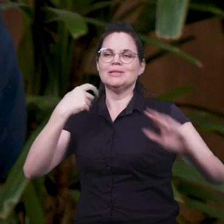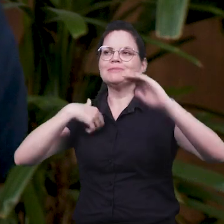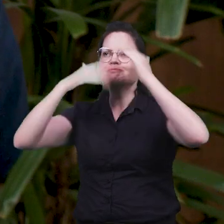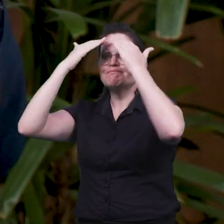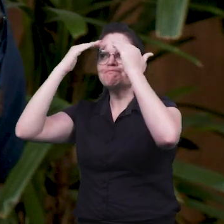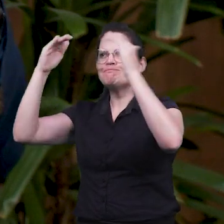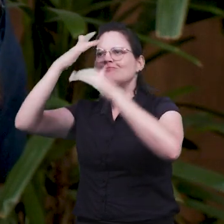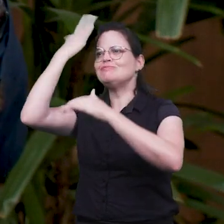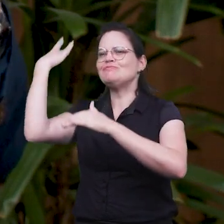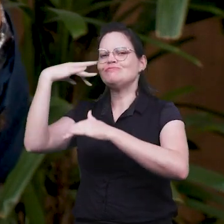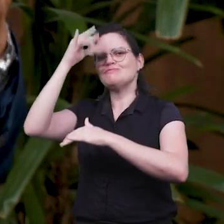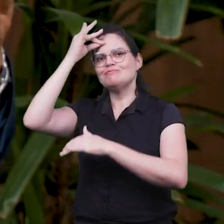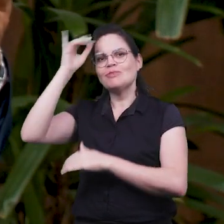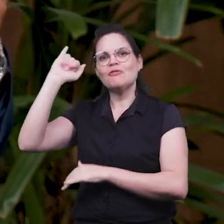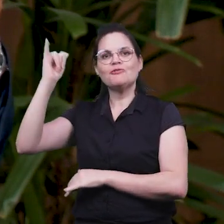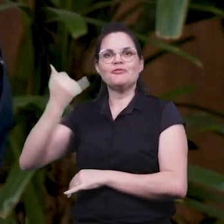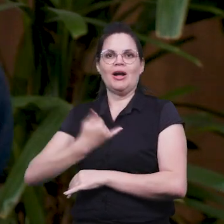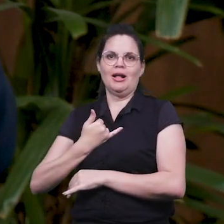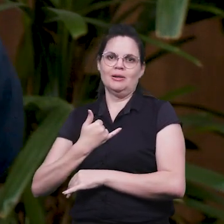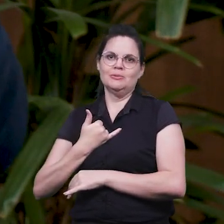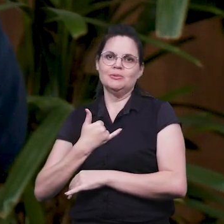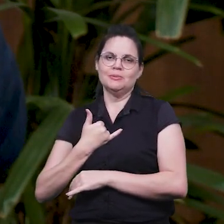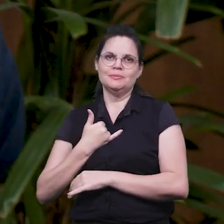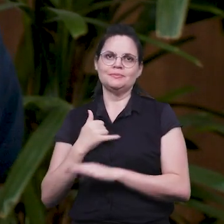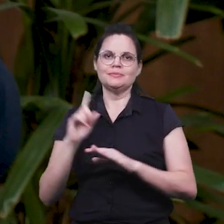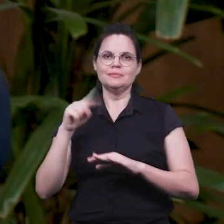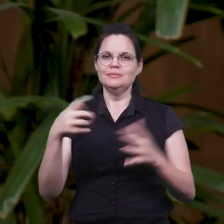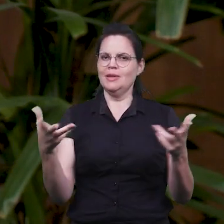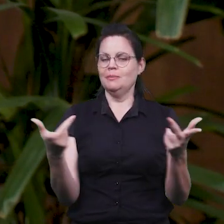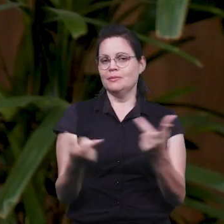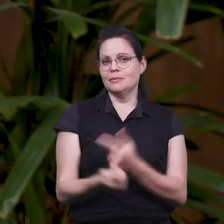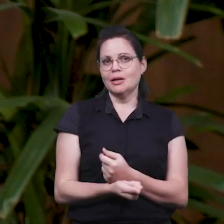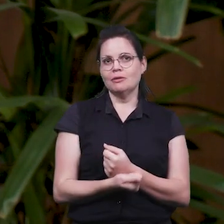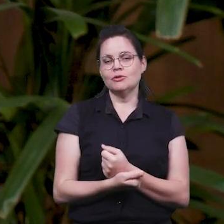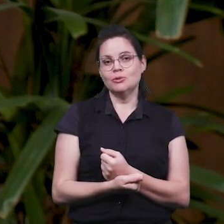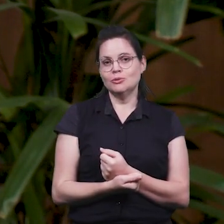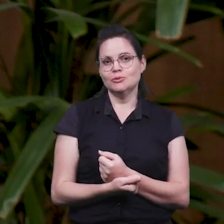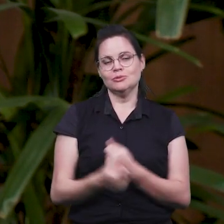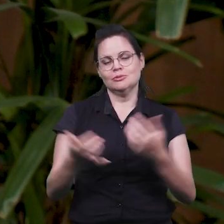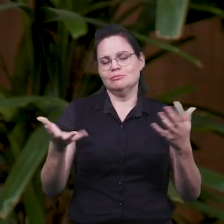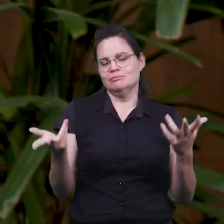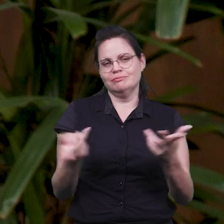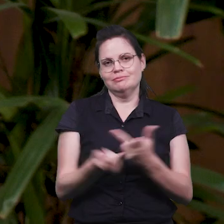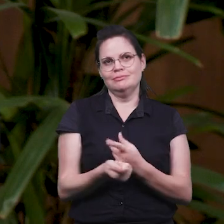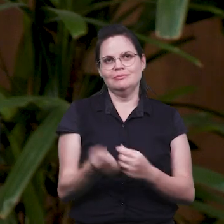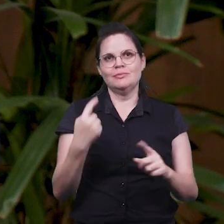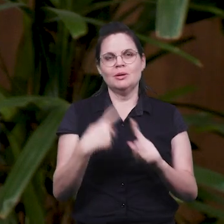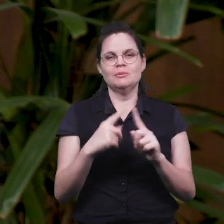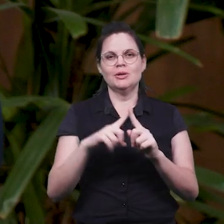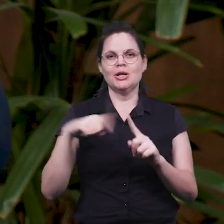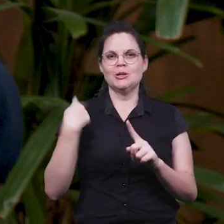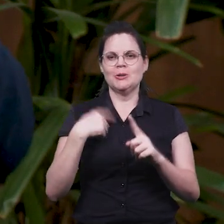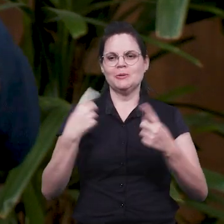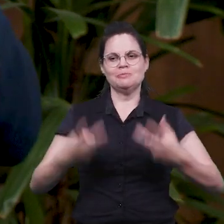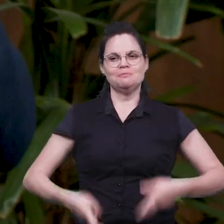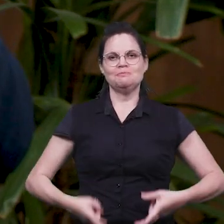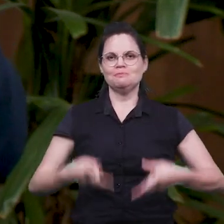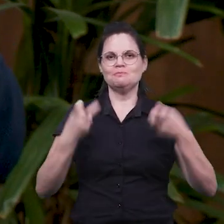relação àquela proposta inicial. Isso é maravilhoso porque nós vemos